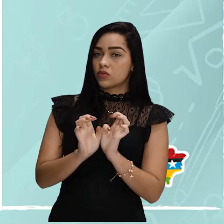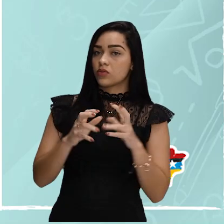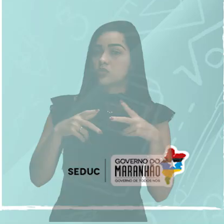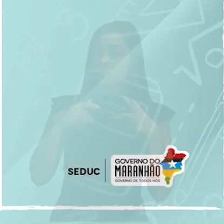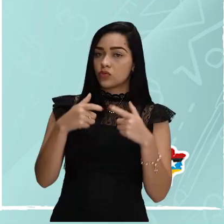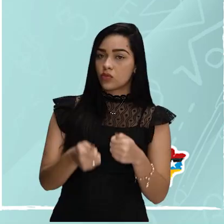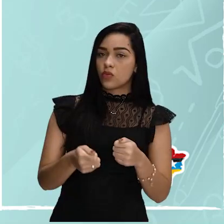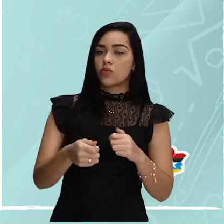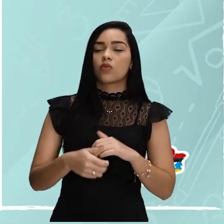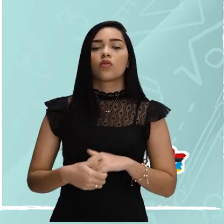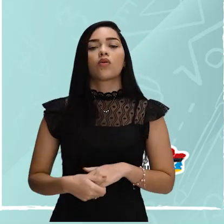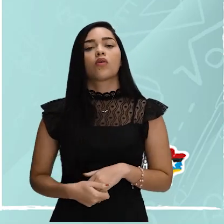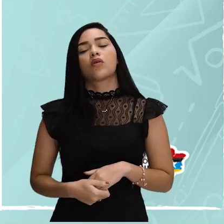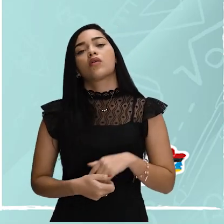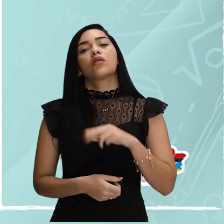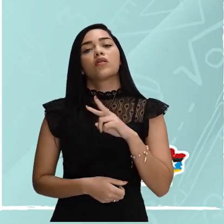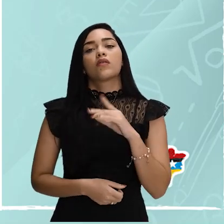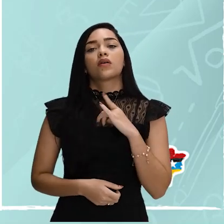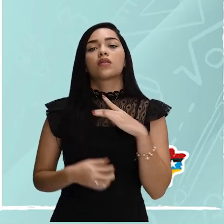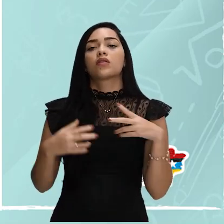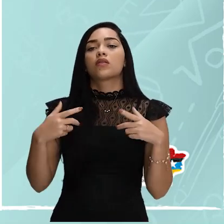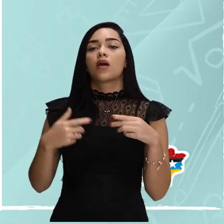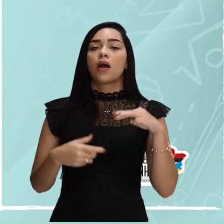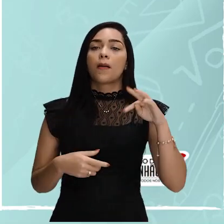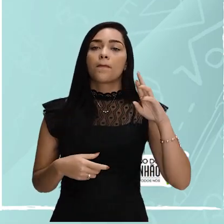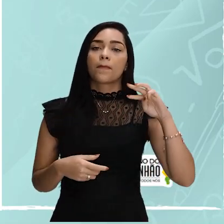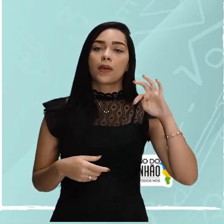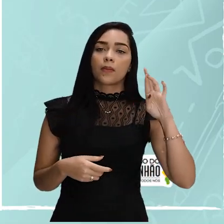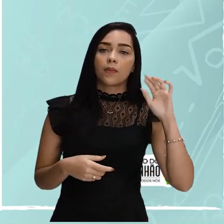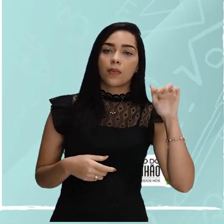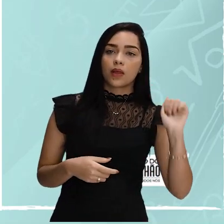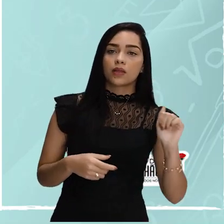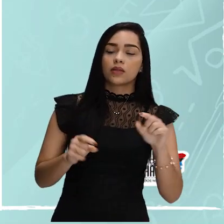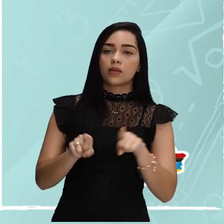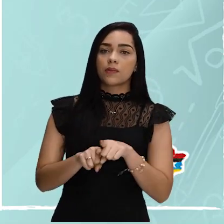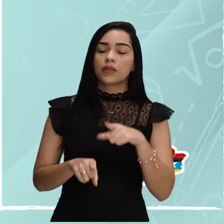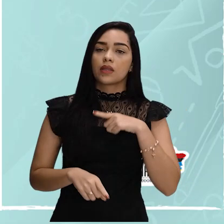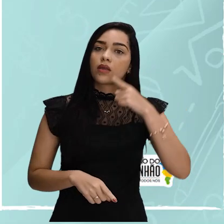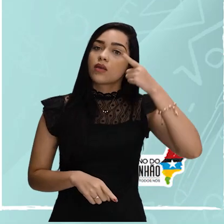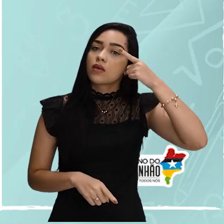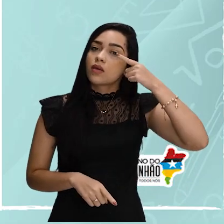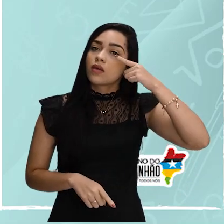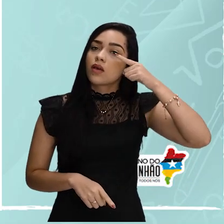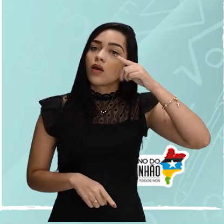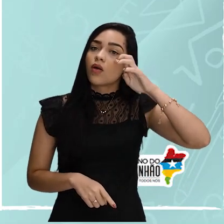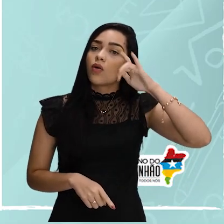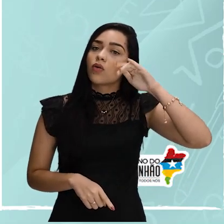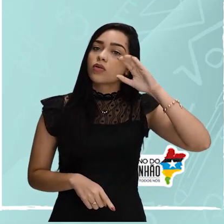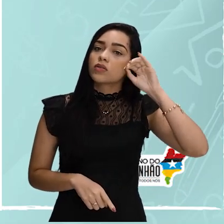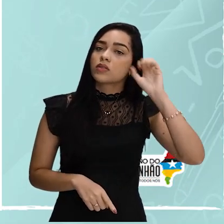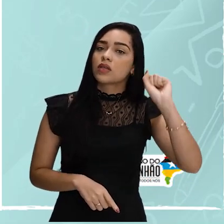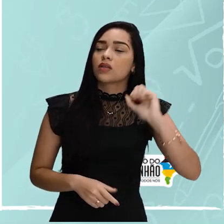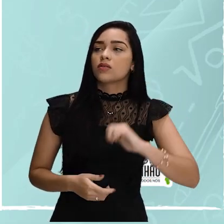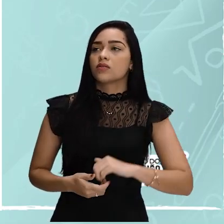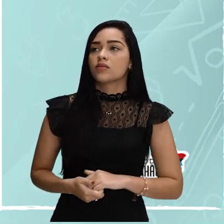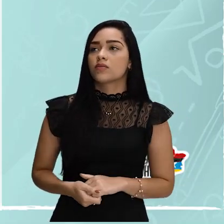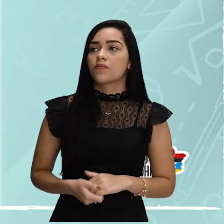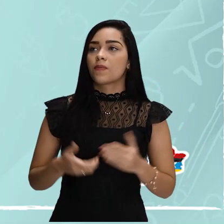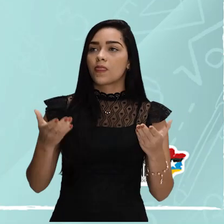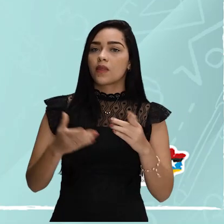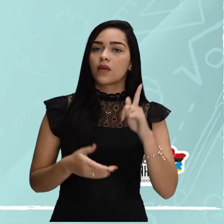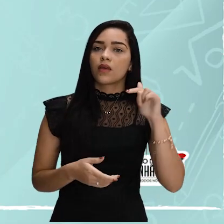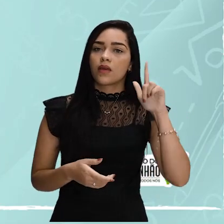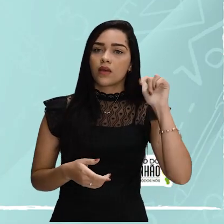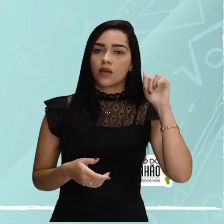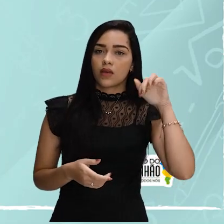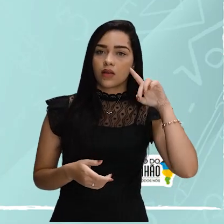celulares, microvilosidades, invaginações da membrana e ainda possui também os cílios, tá? Vamos falar aqui de epitélio glandular. Falei